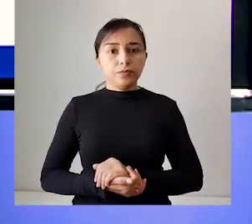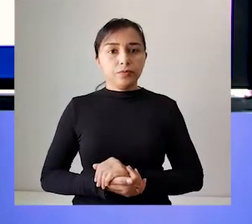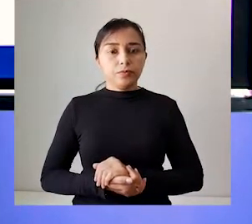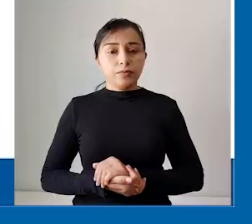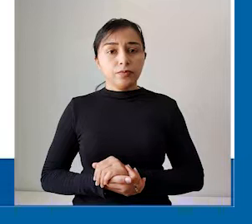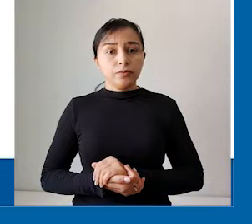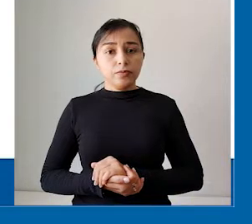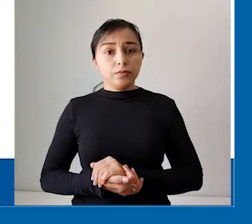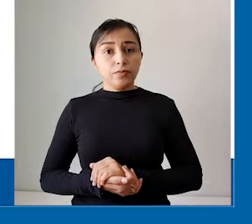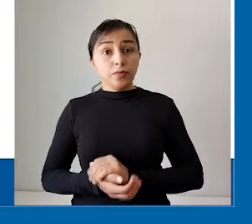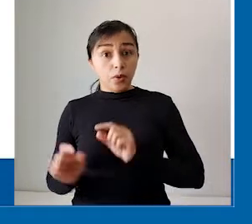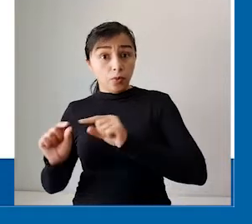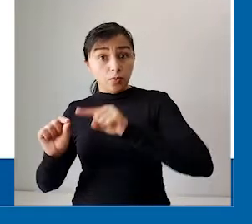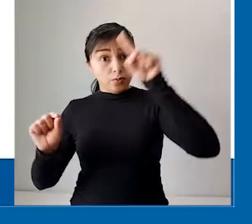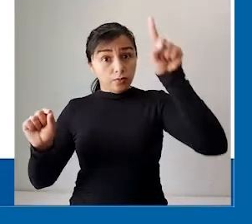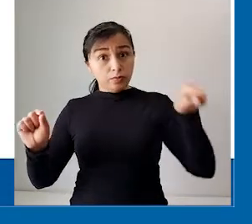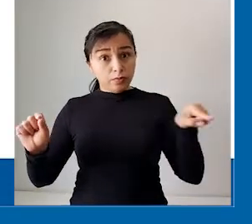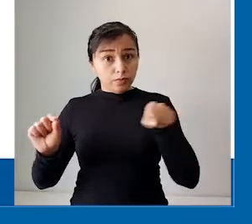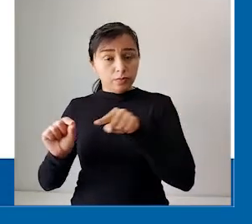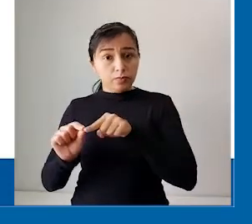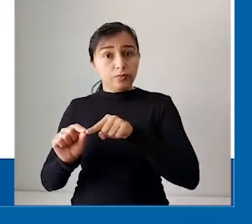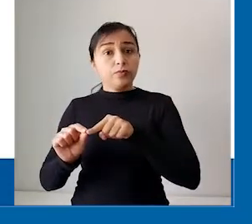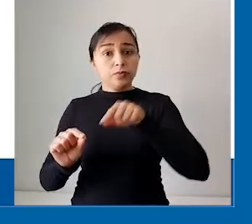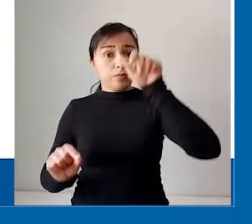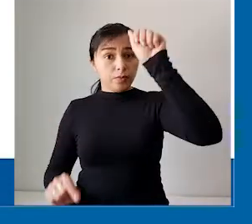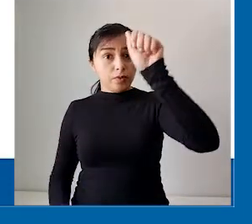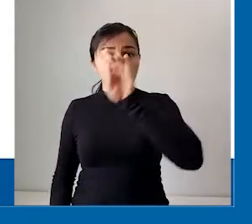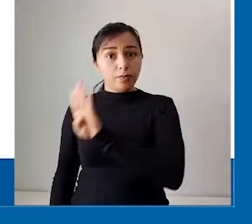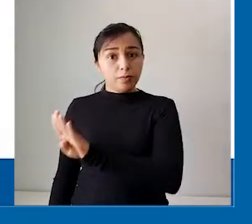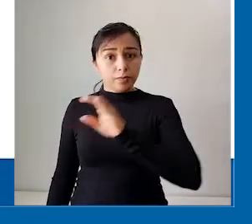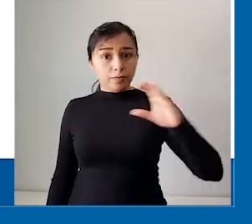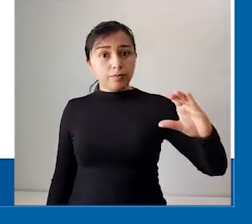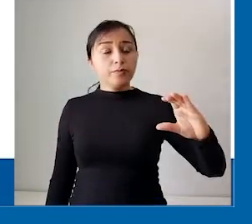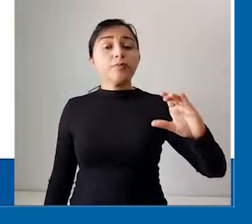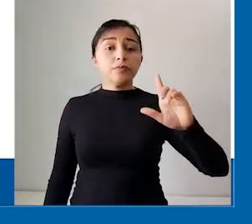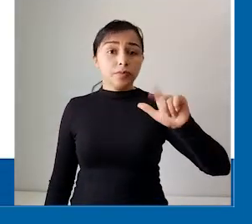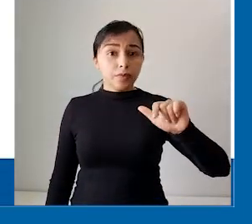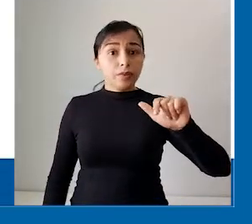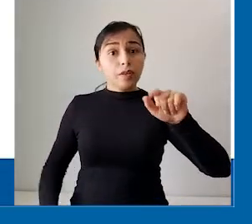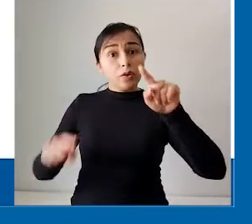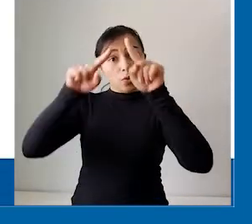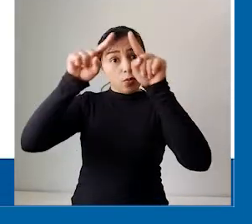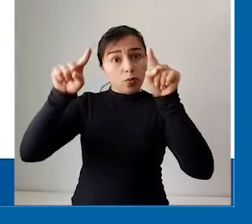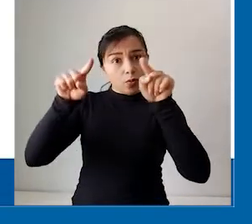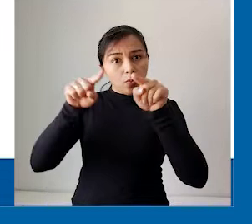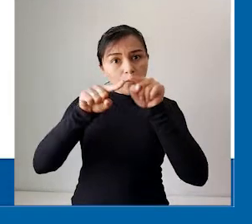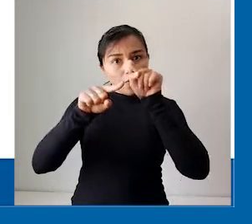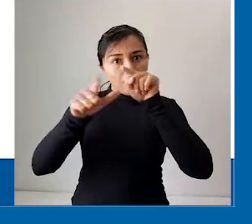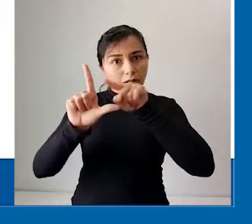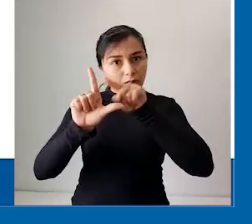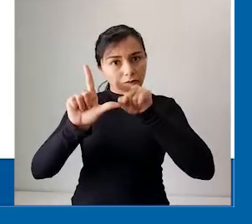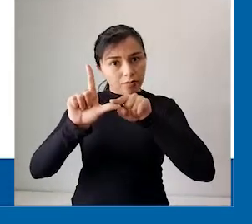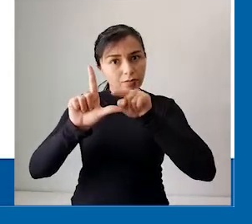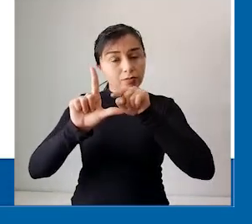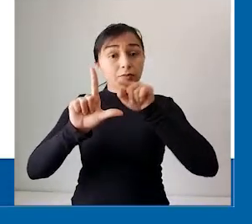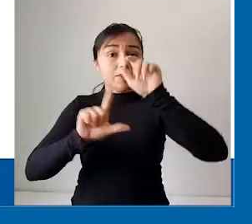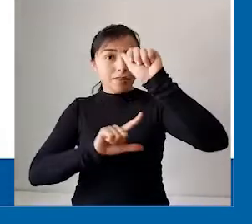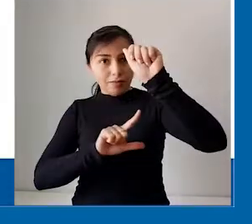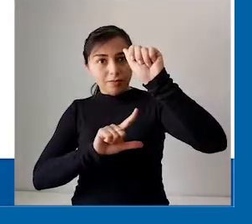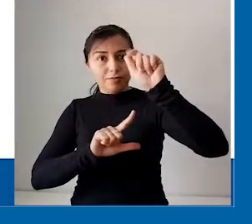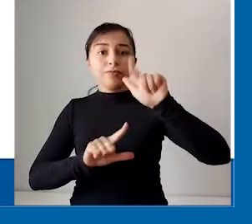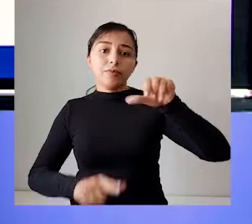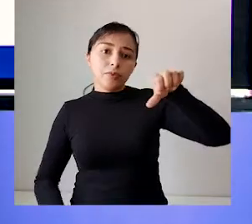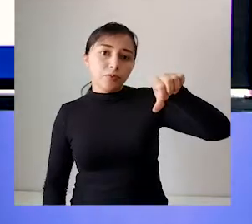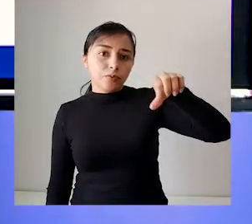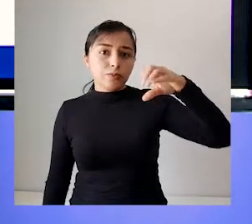O triângulo ABC da figura ao lado representa um triângulo retângulo em A, pois o ângulo A é reto de